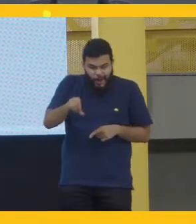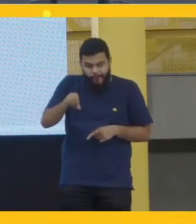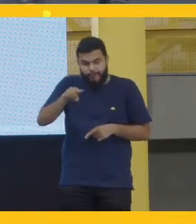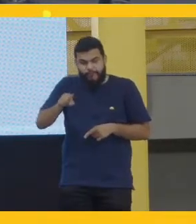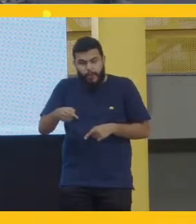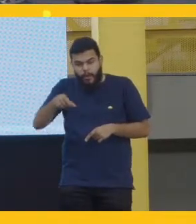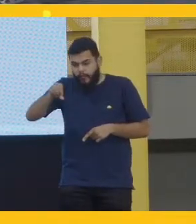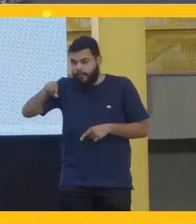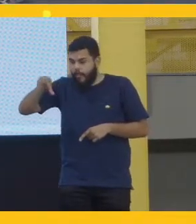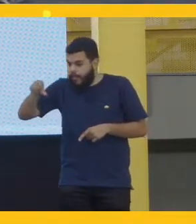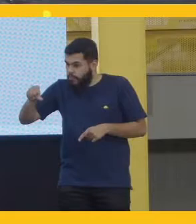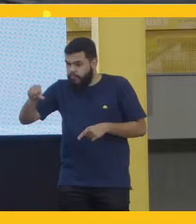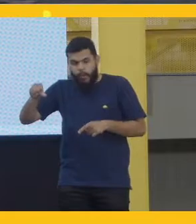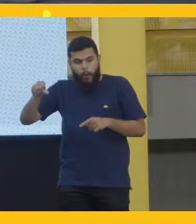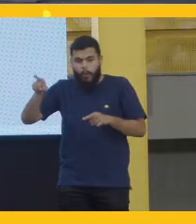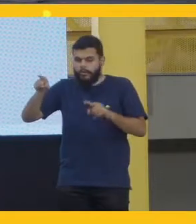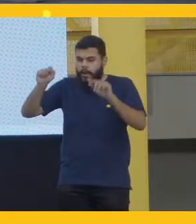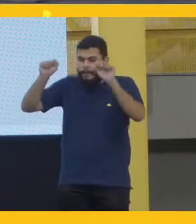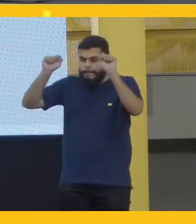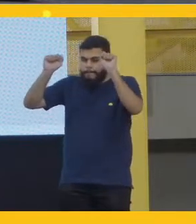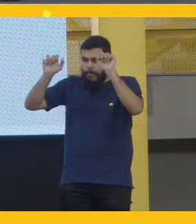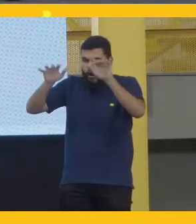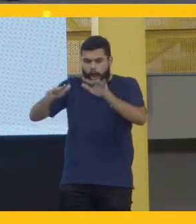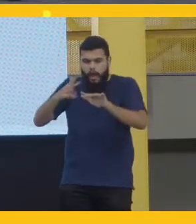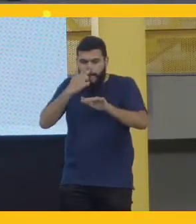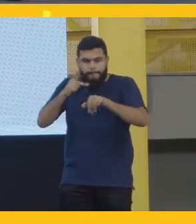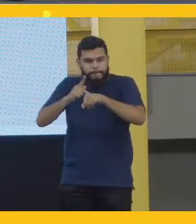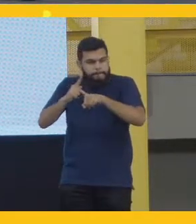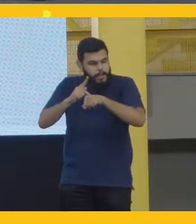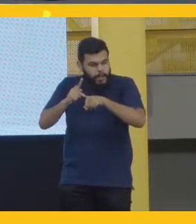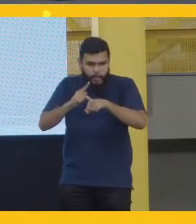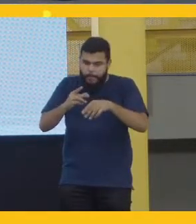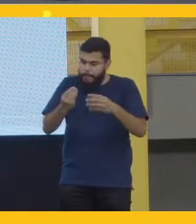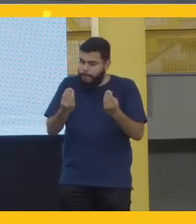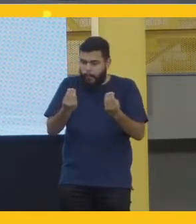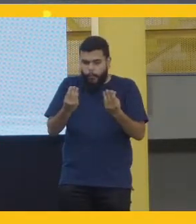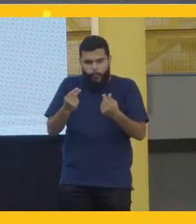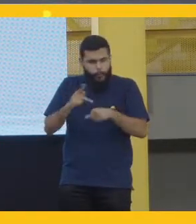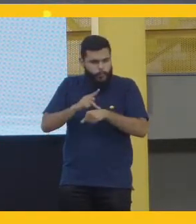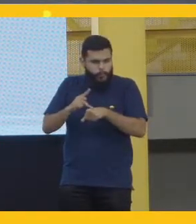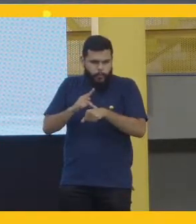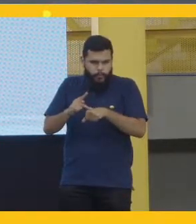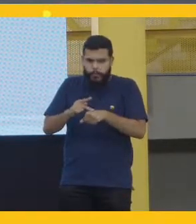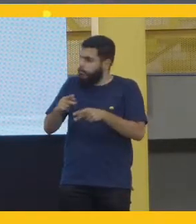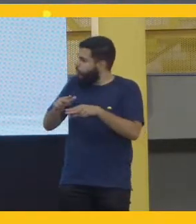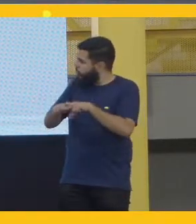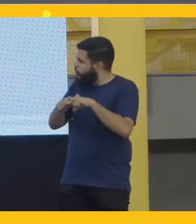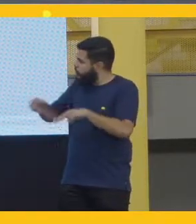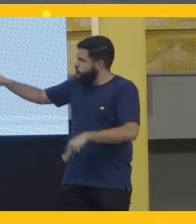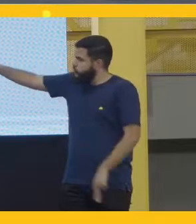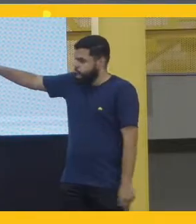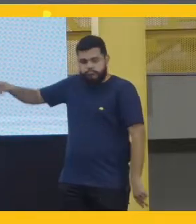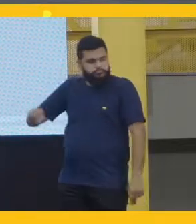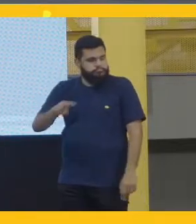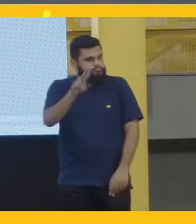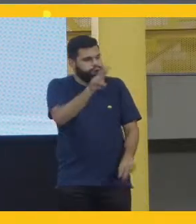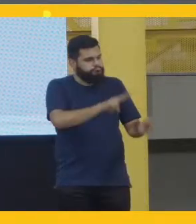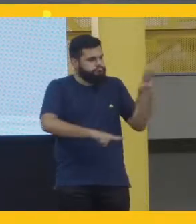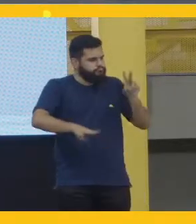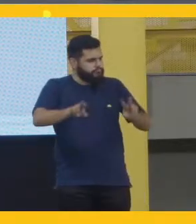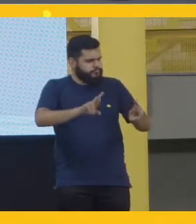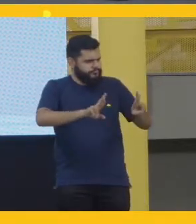99,9% de toda a luz que incide nele. E é por isso que você o enxerga assim. Muito